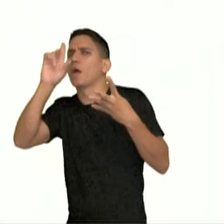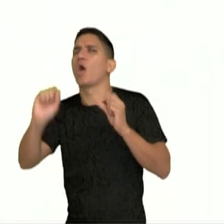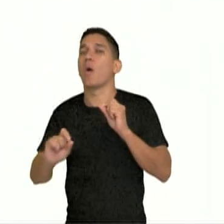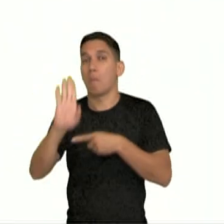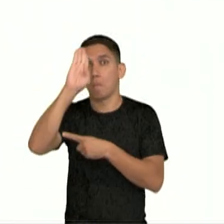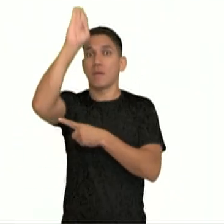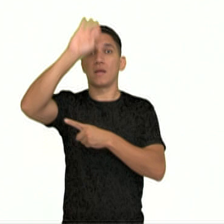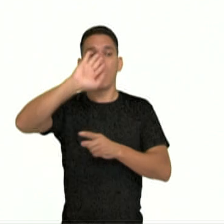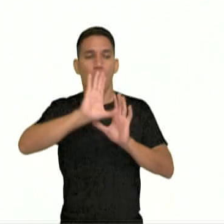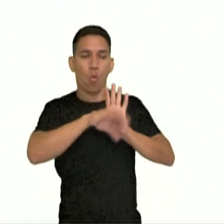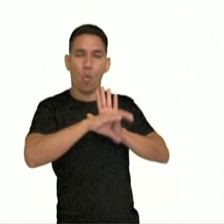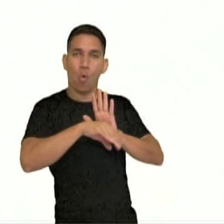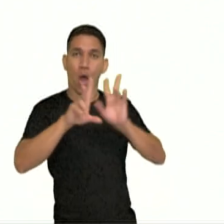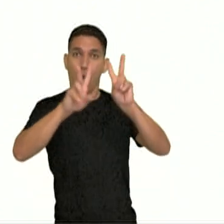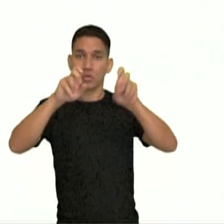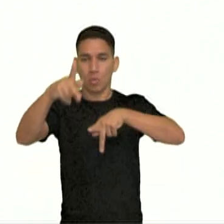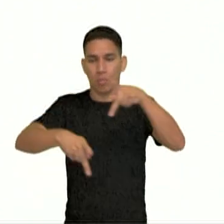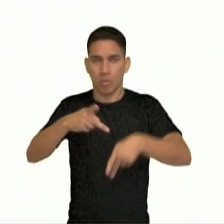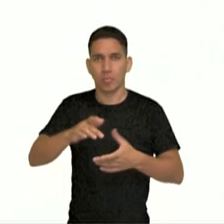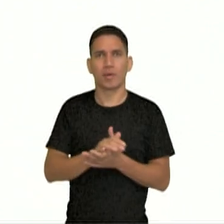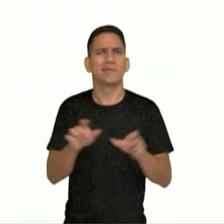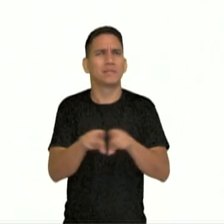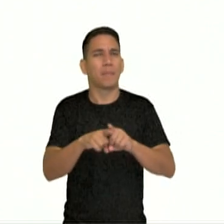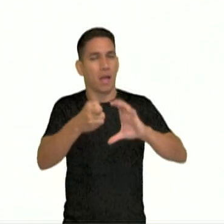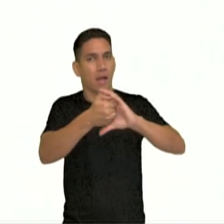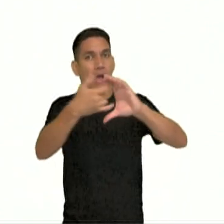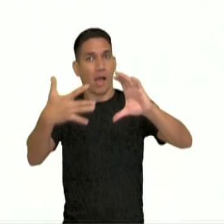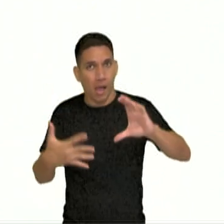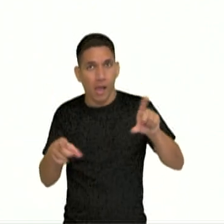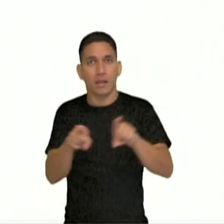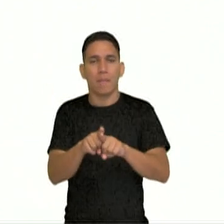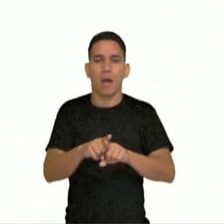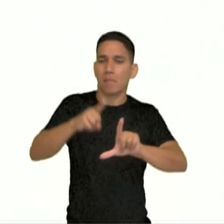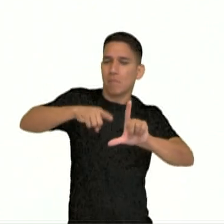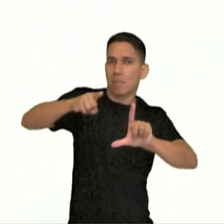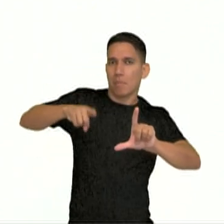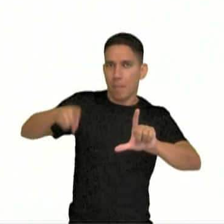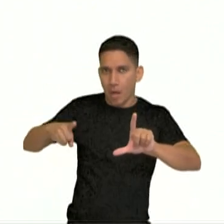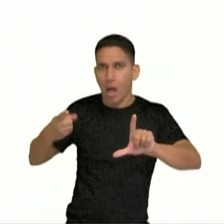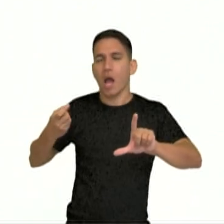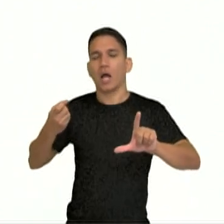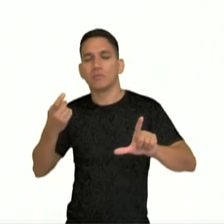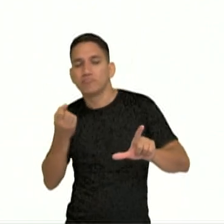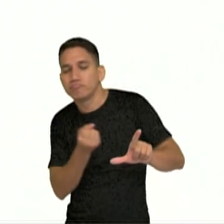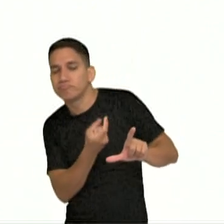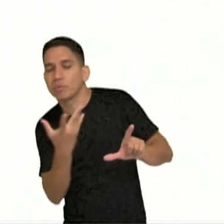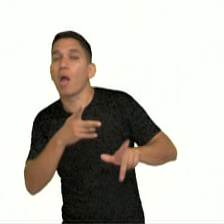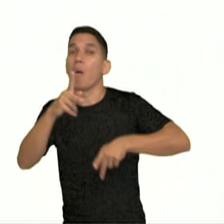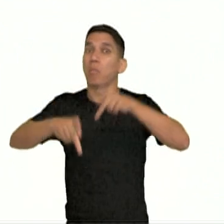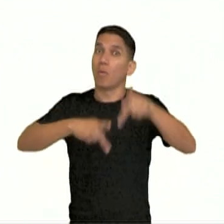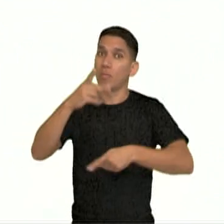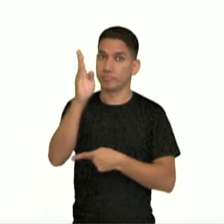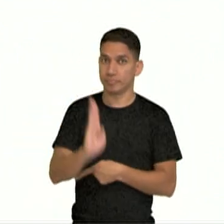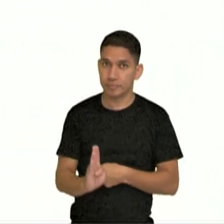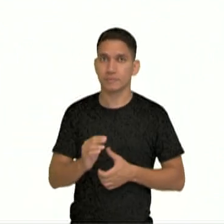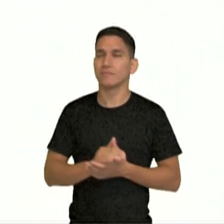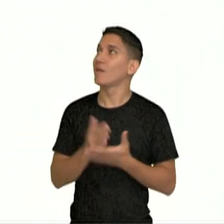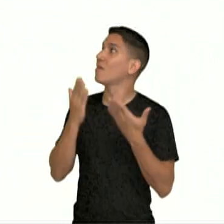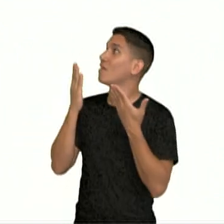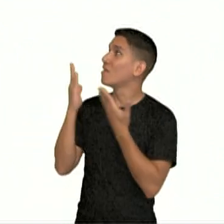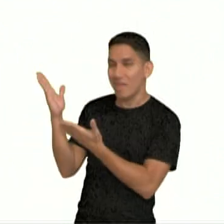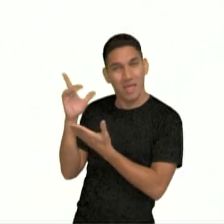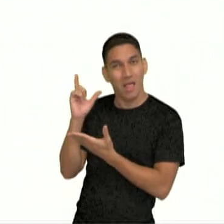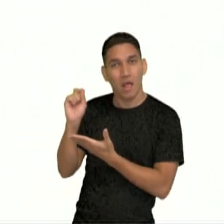sobre população, bem como características e dados estatísticos dessa população brasileira. Então, esses